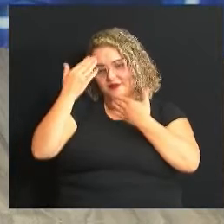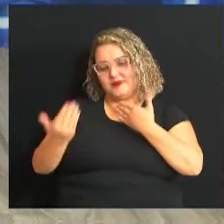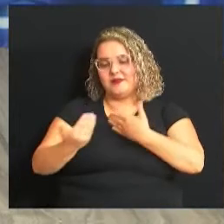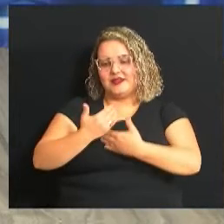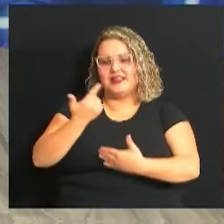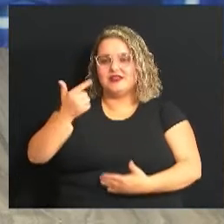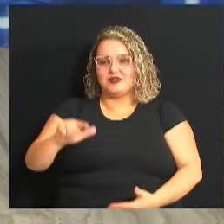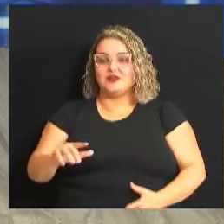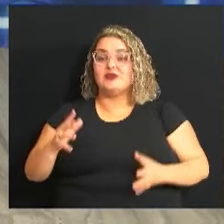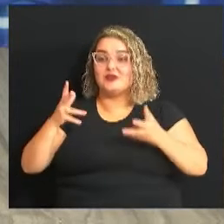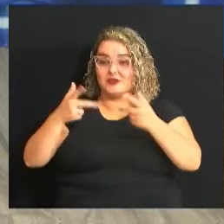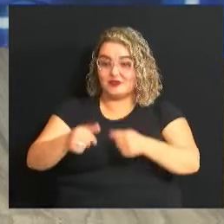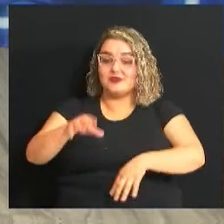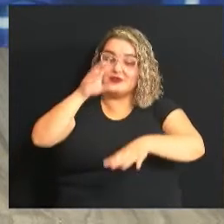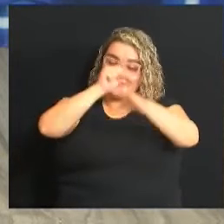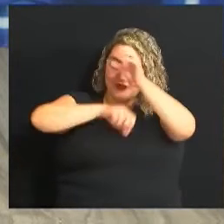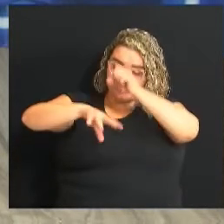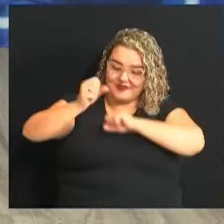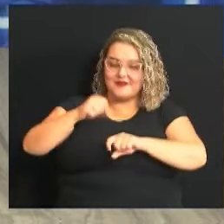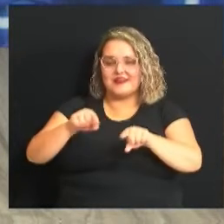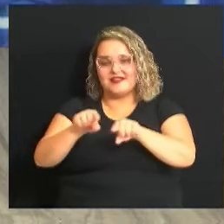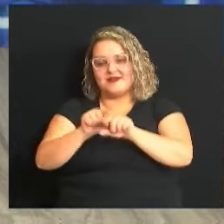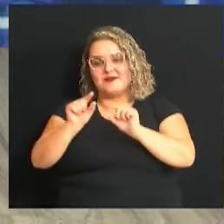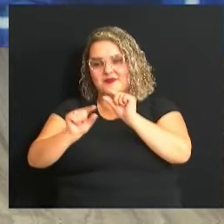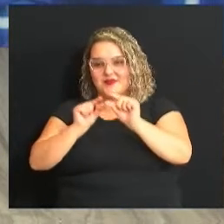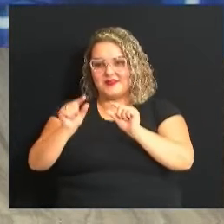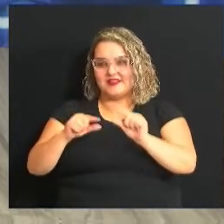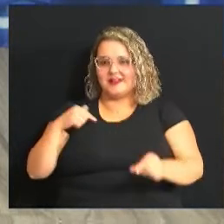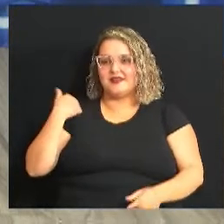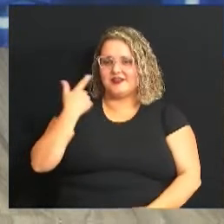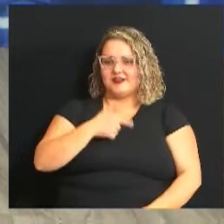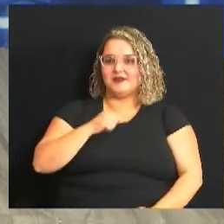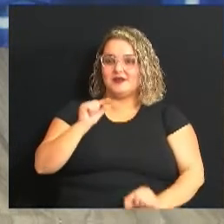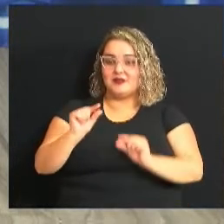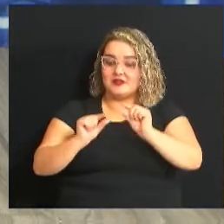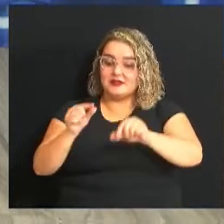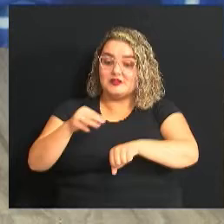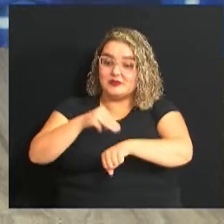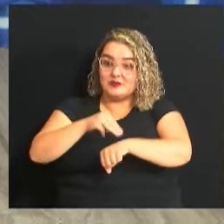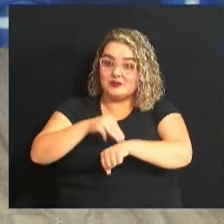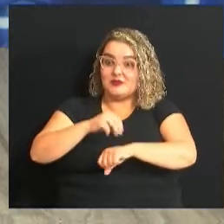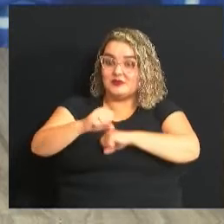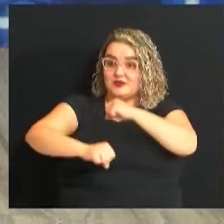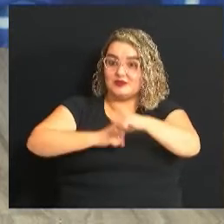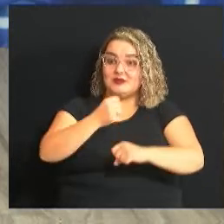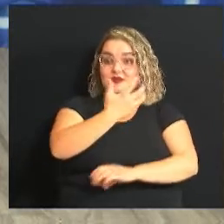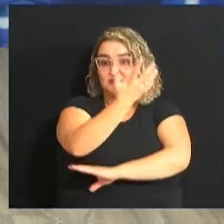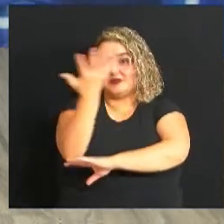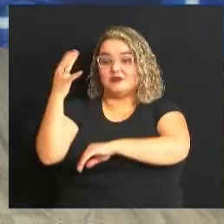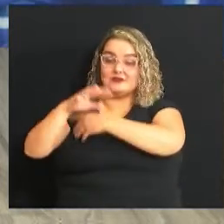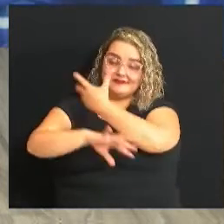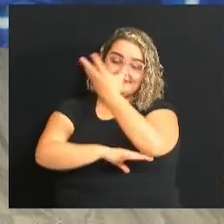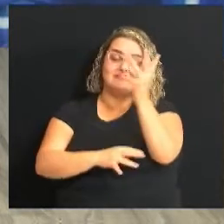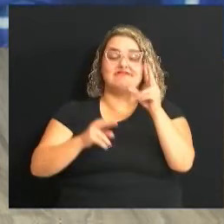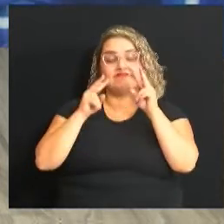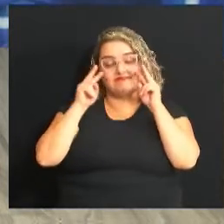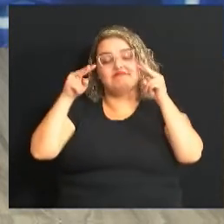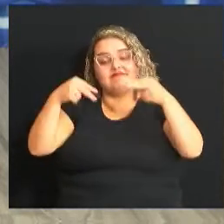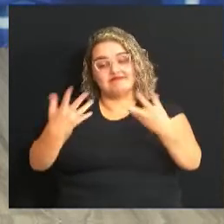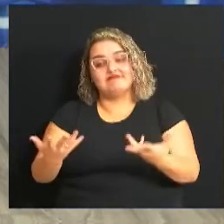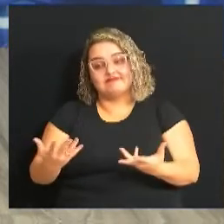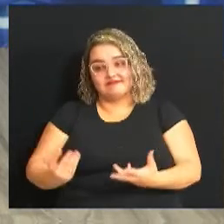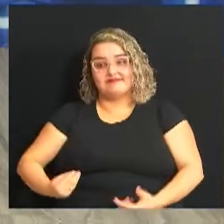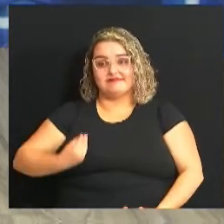vez, que todos aprendam também um pouquinho com a gente, né, nesses minutos de giro ambiental, também como olhar para esse mundo que a gente habita